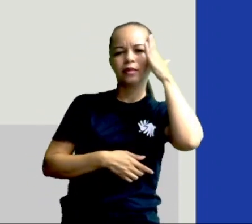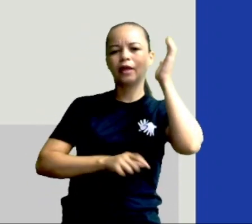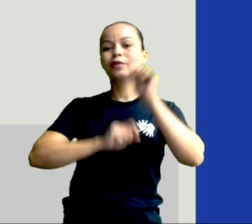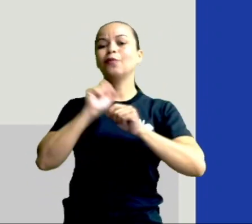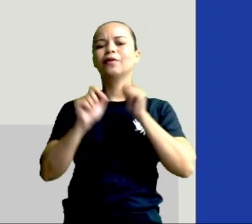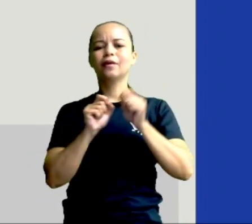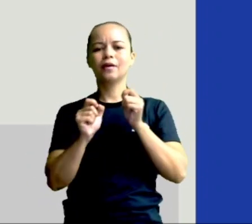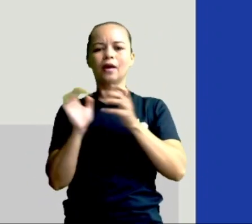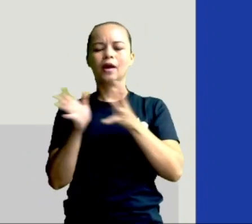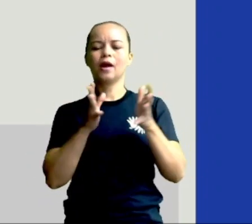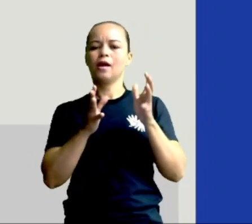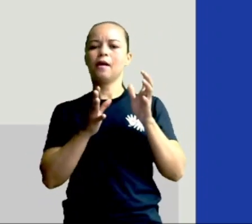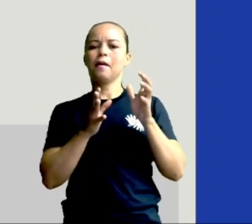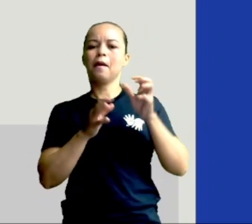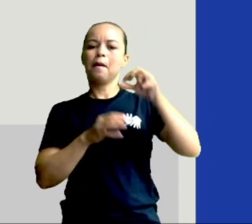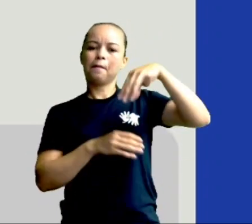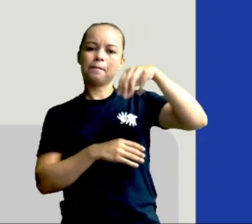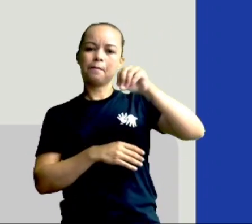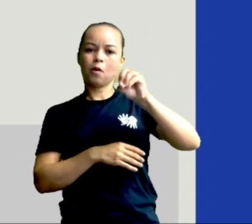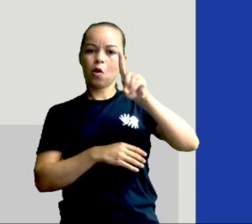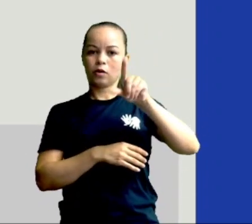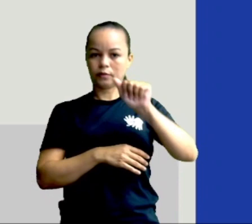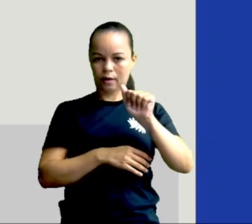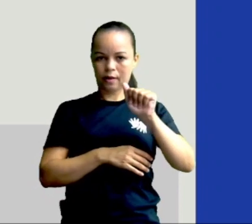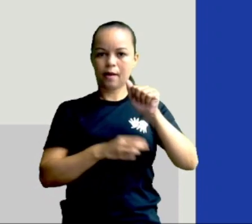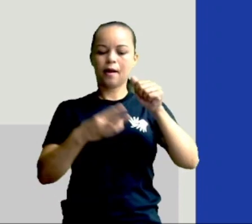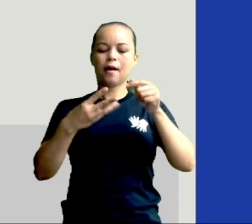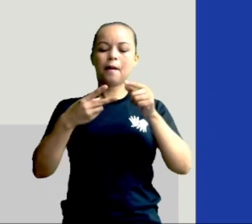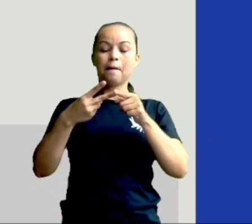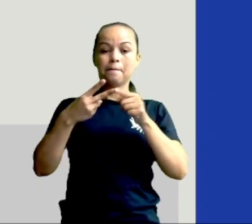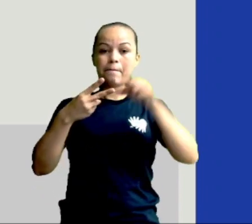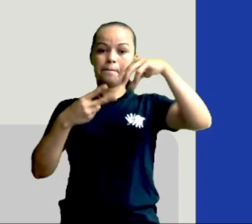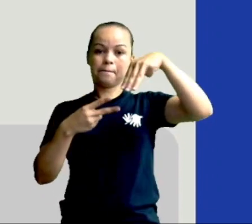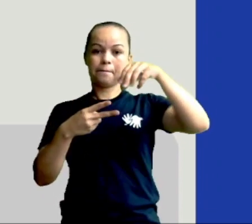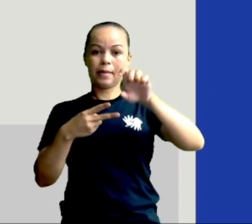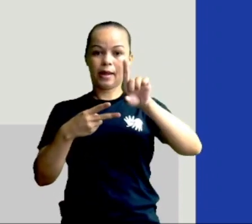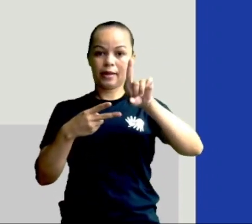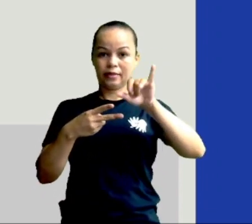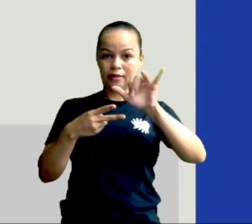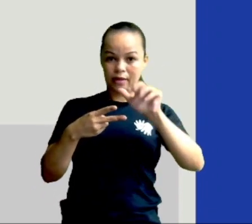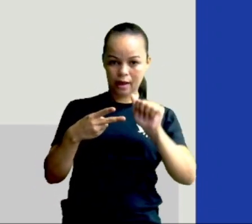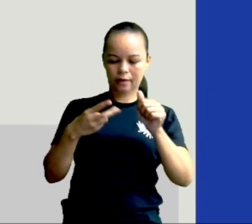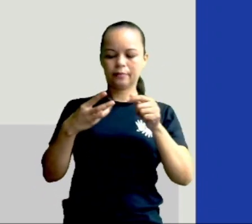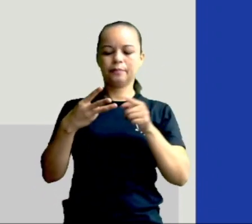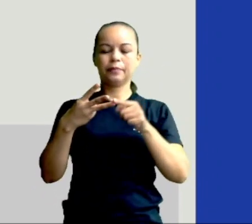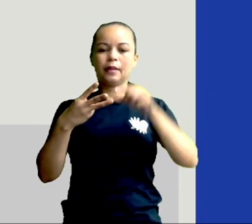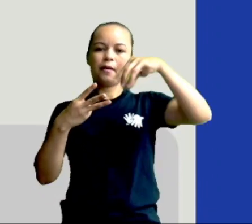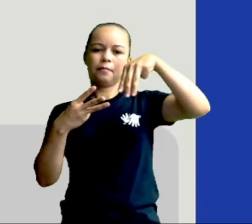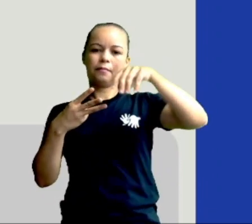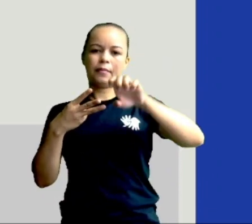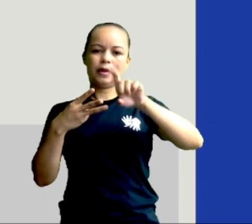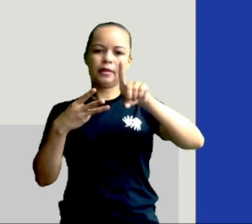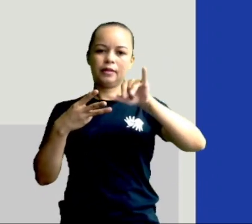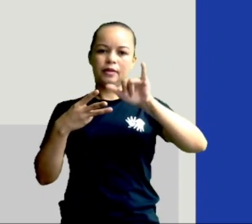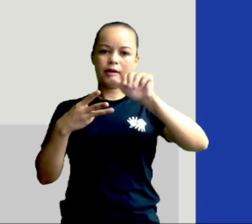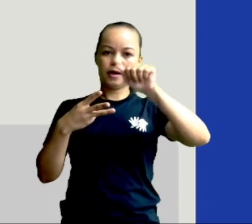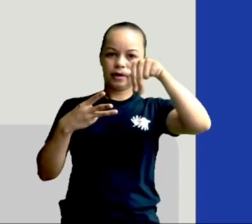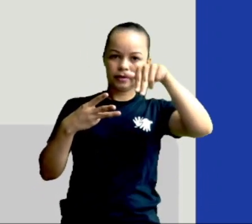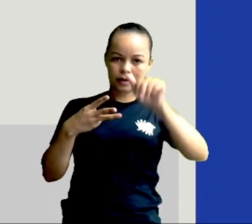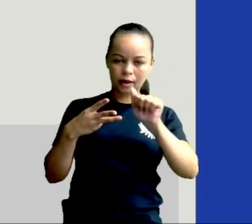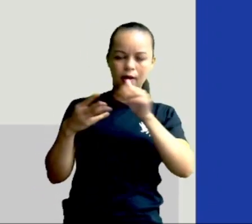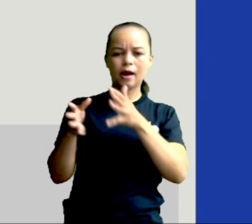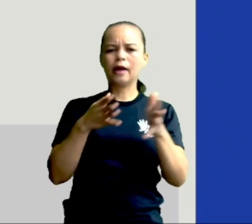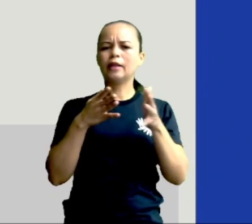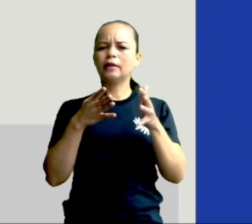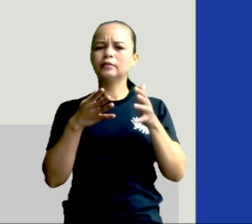pouquinho do que é moda, média e mediana. A moda, a média e a mediana são conhecidas como medidas de